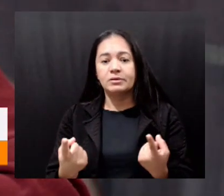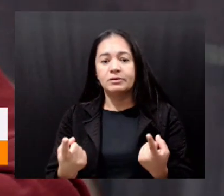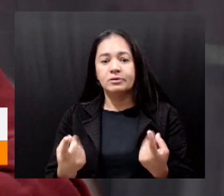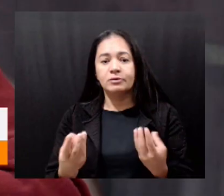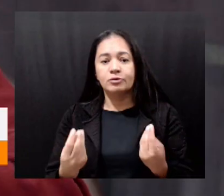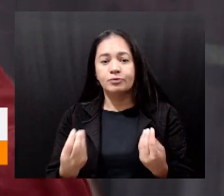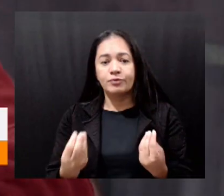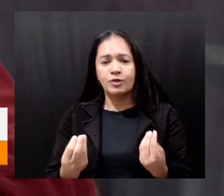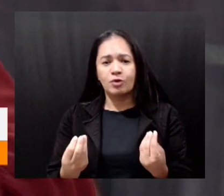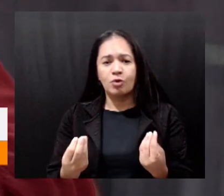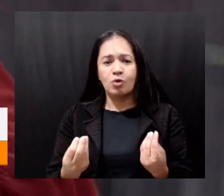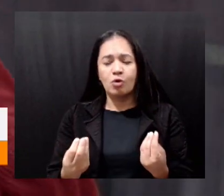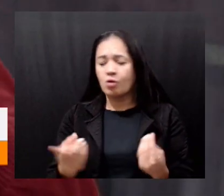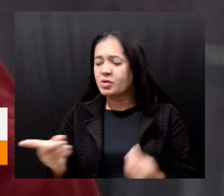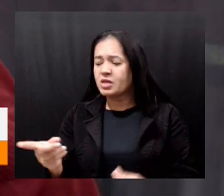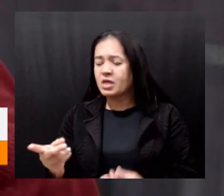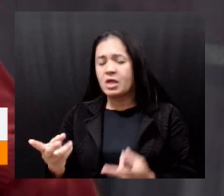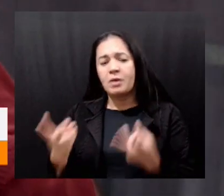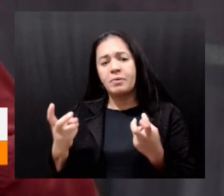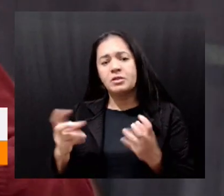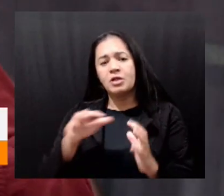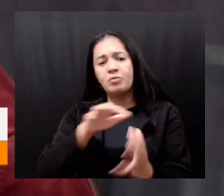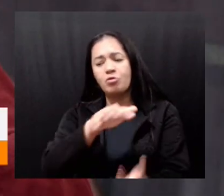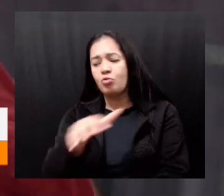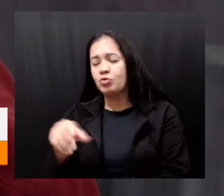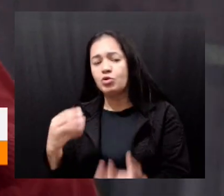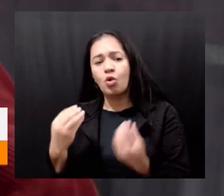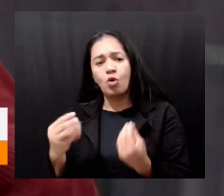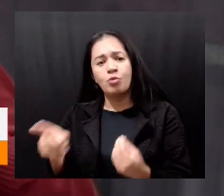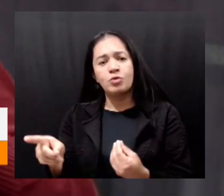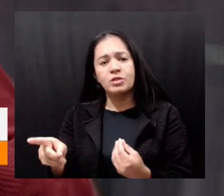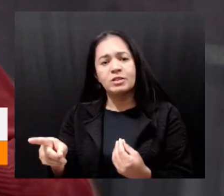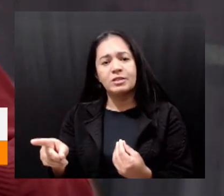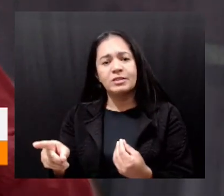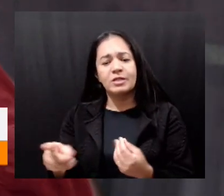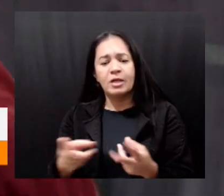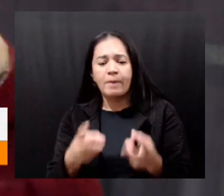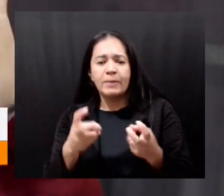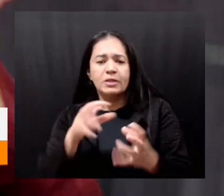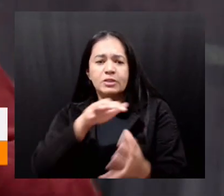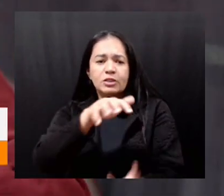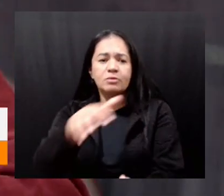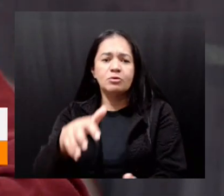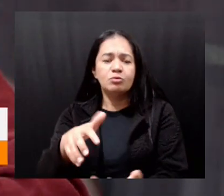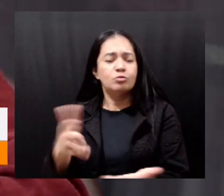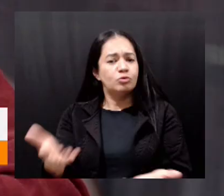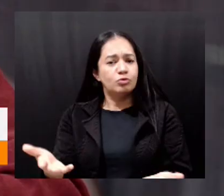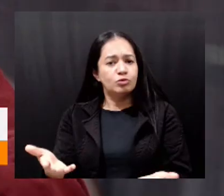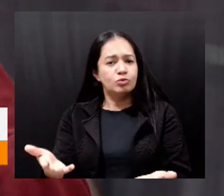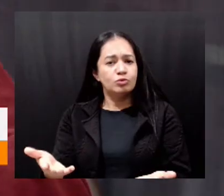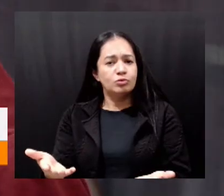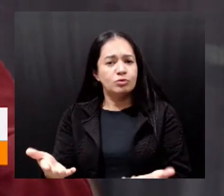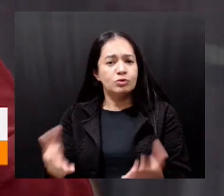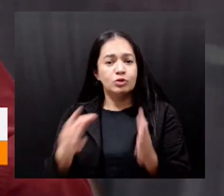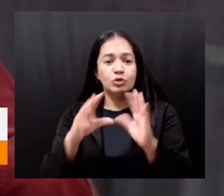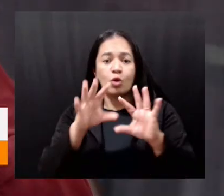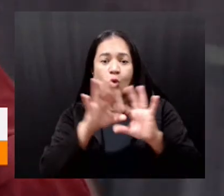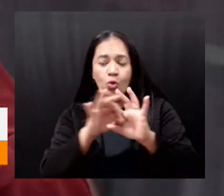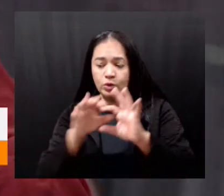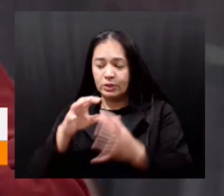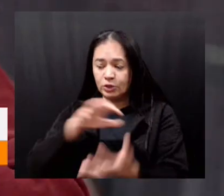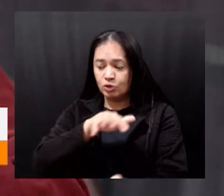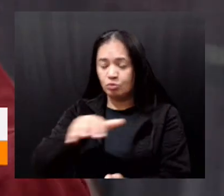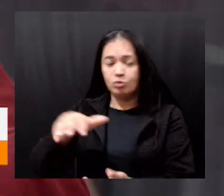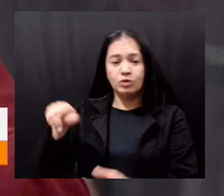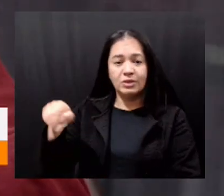que ele tem com esse mundo, qual é a construção dele de identificação, de reconhecimento e identificação do contexto do mundo que ele vive. Então, o mundo é mau,